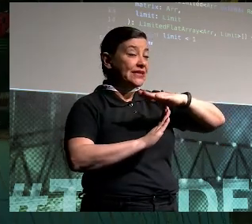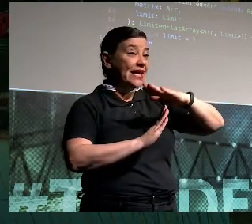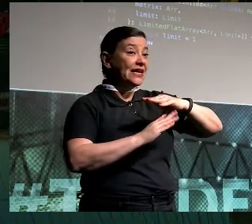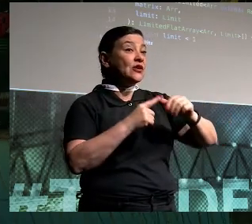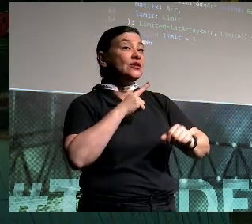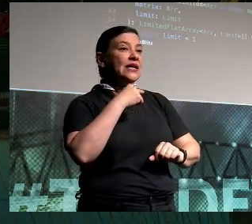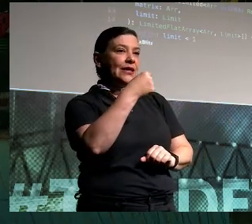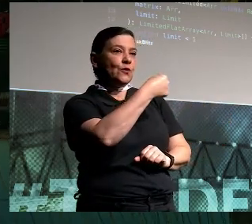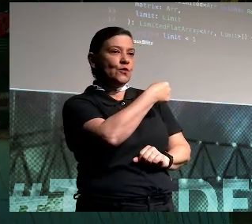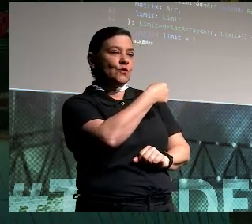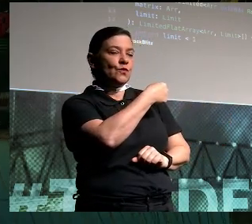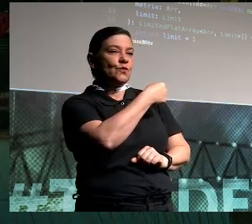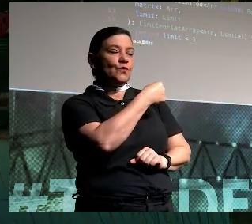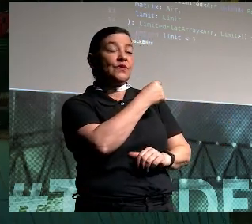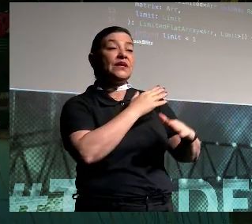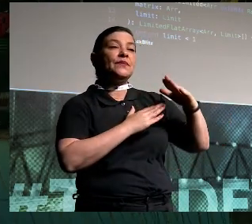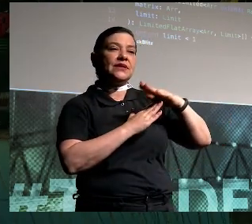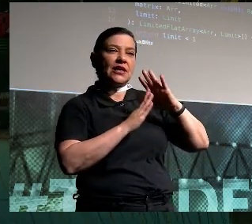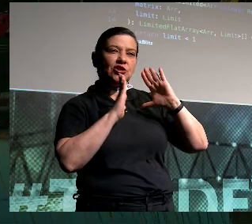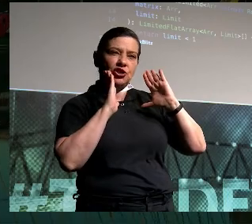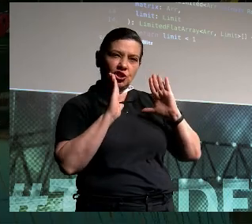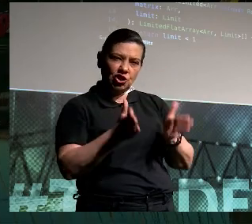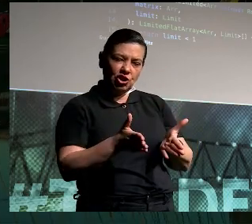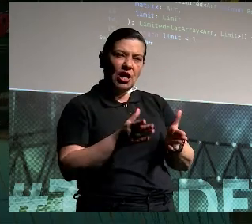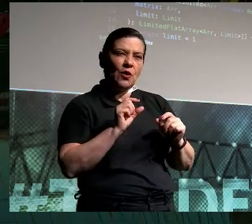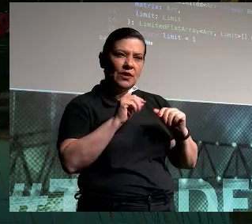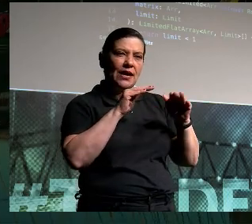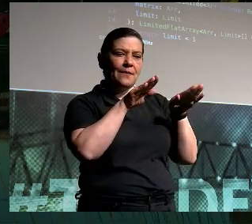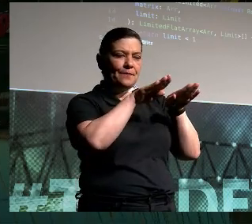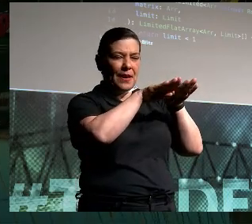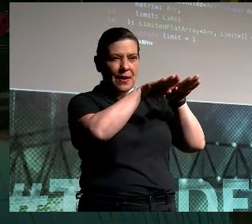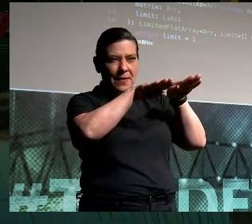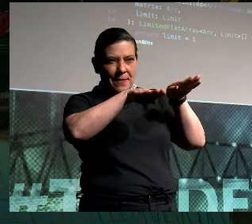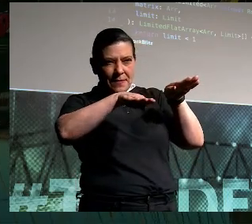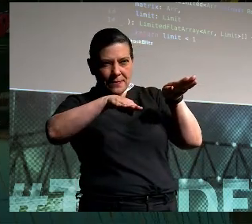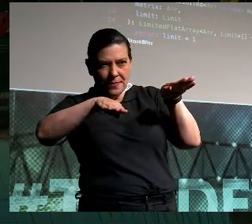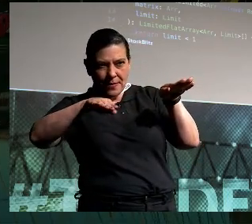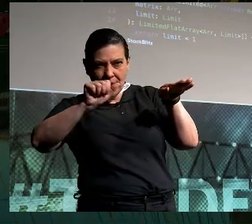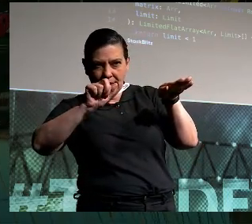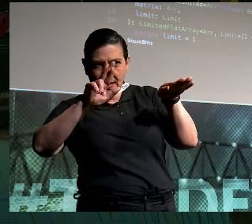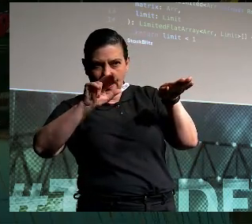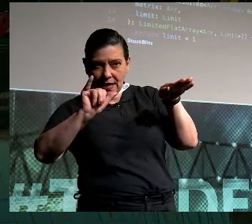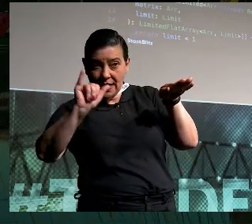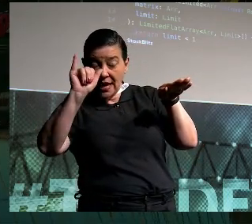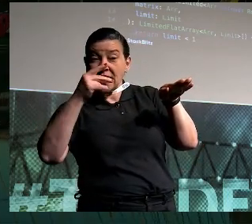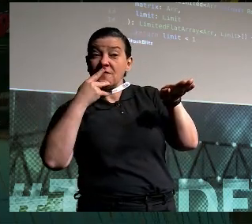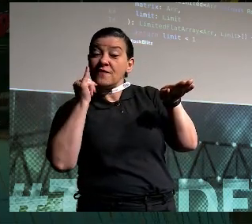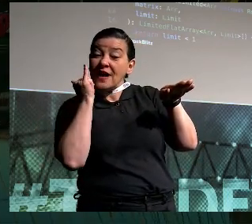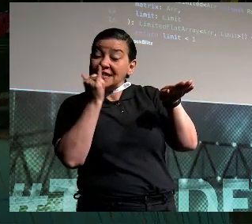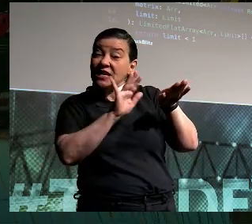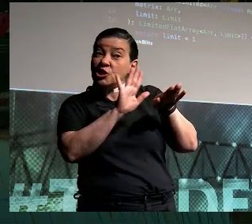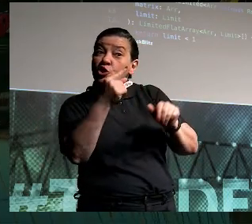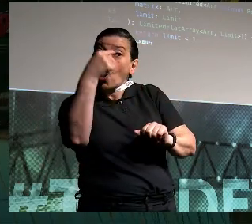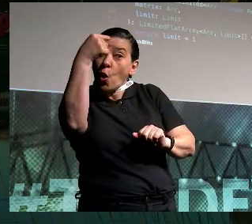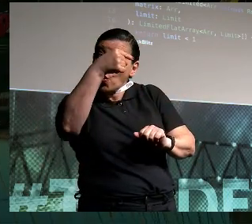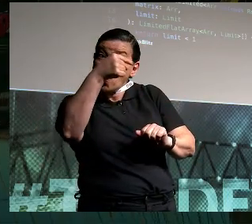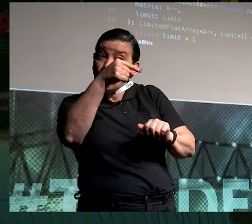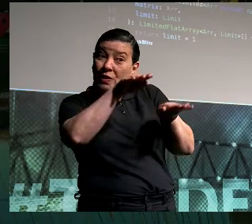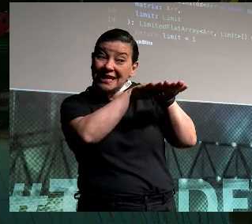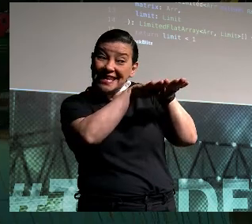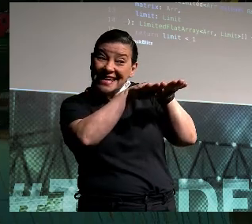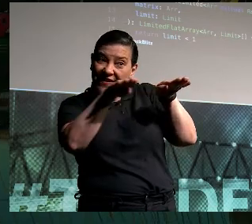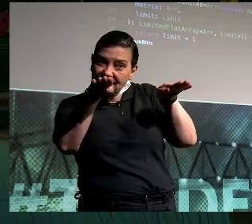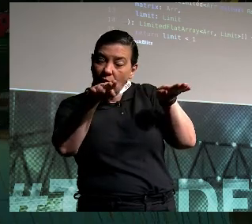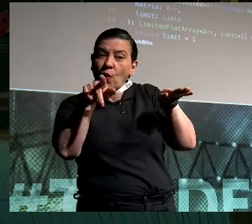flat limited. Então eu fiz aqui vários níveis de array, só que eu passei para ele que é só para ele fazer um nível. Como é só para ele fazer um nível, ele